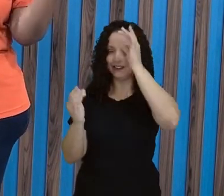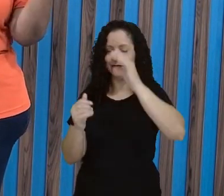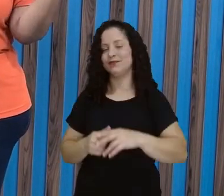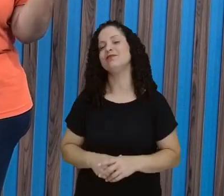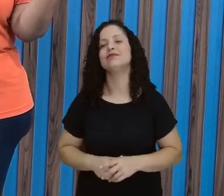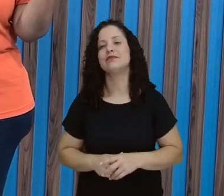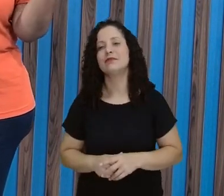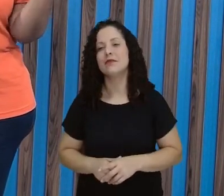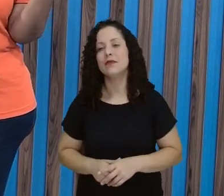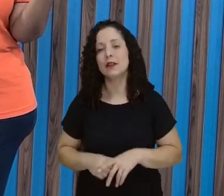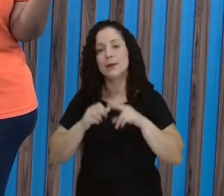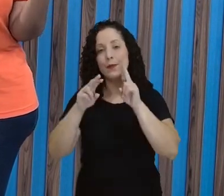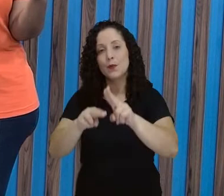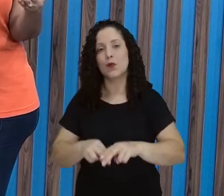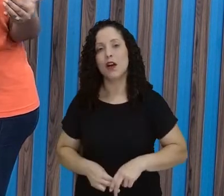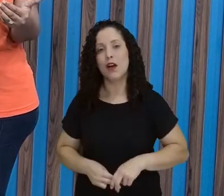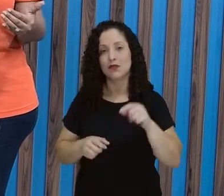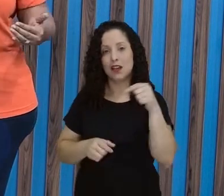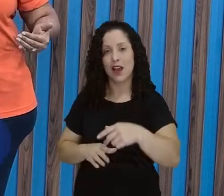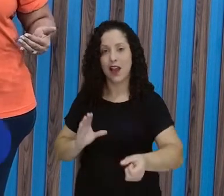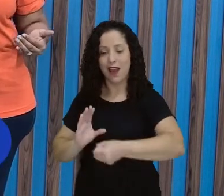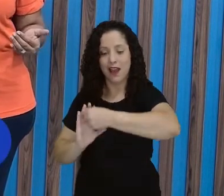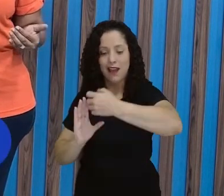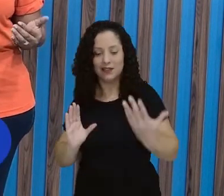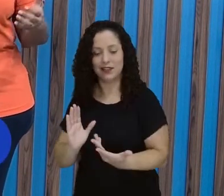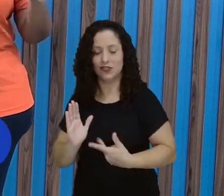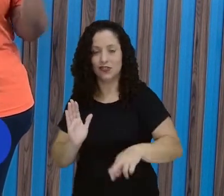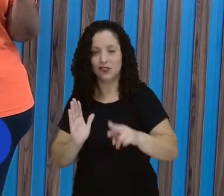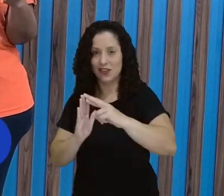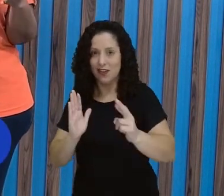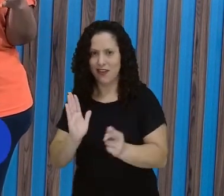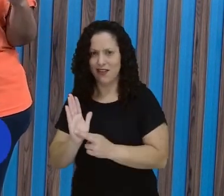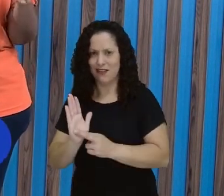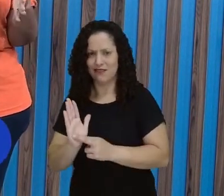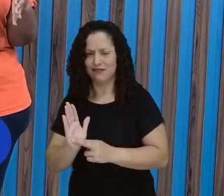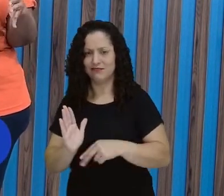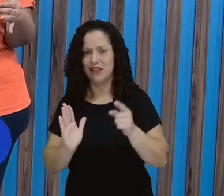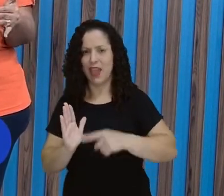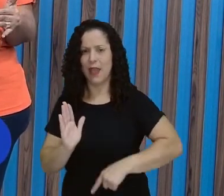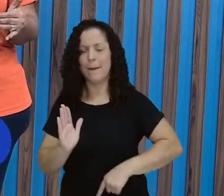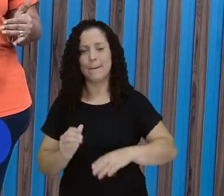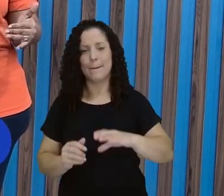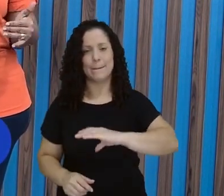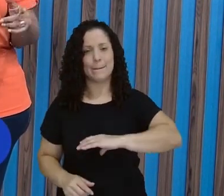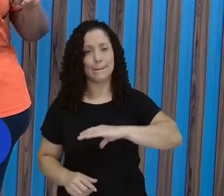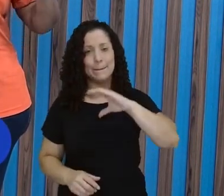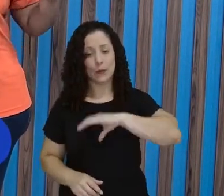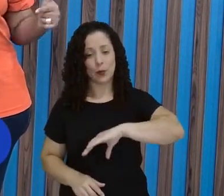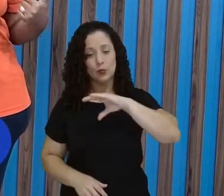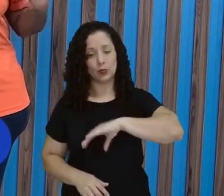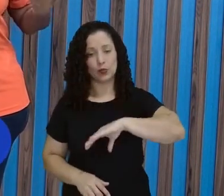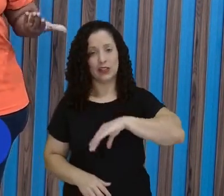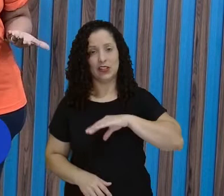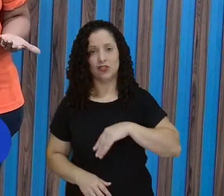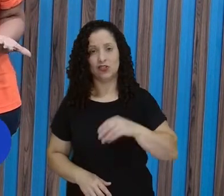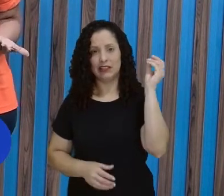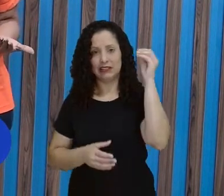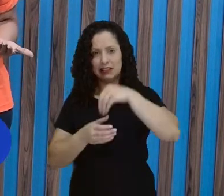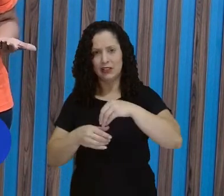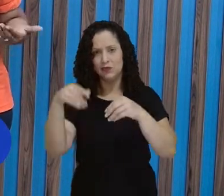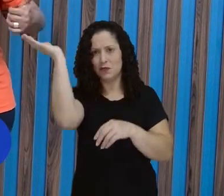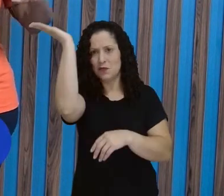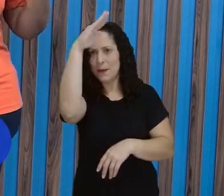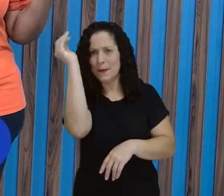aquela característica da norma para o país todo, a língua portuguesa para o país todo. E agora até numa